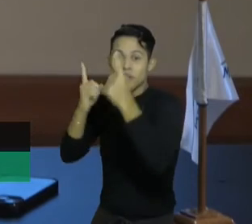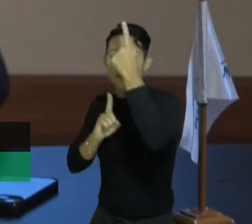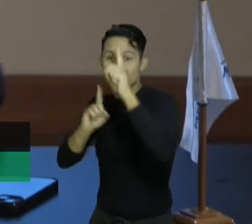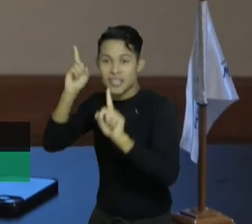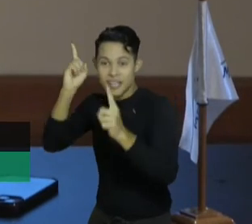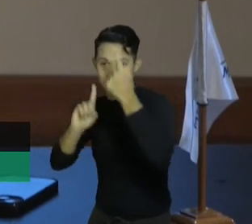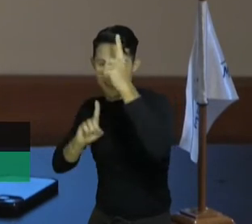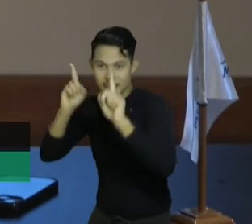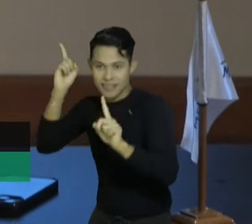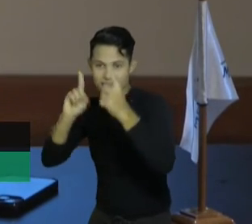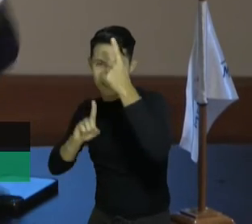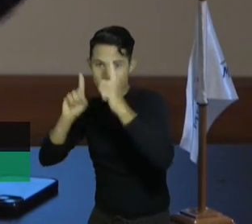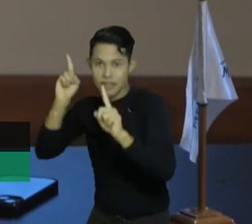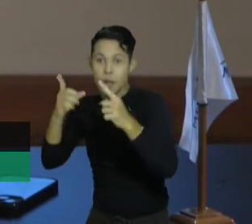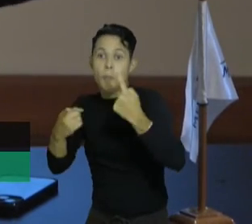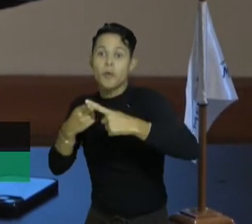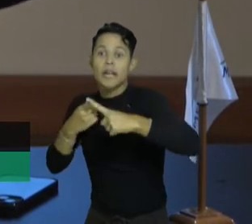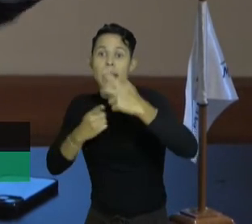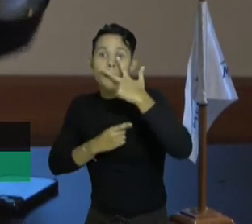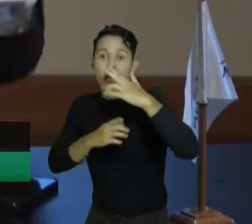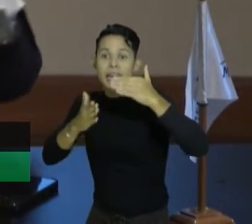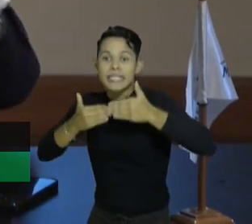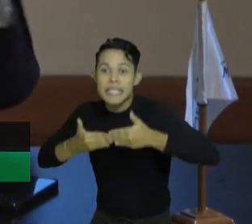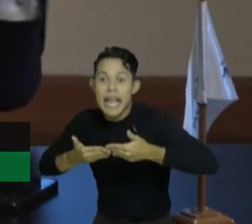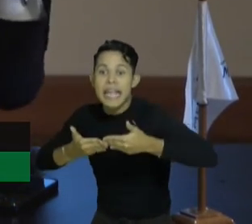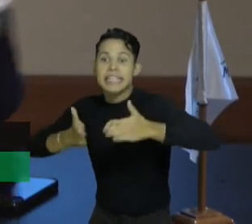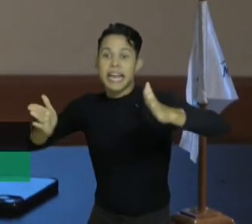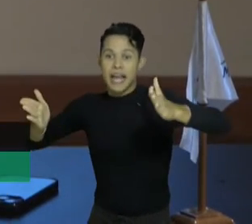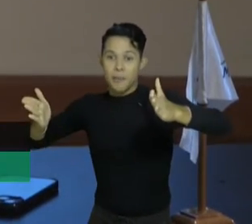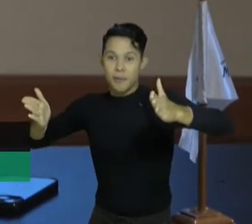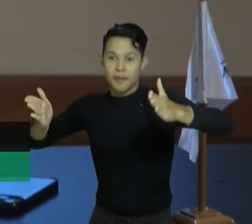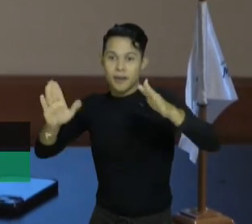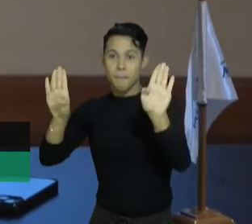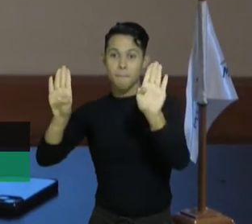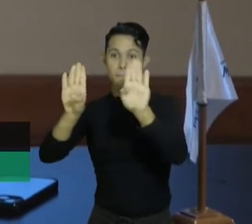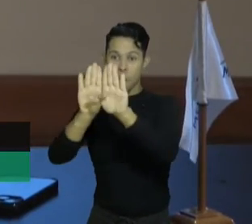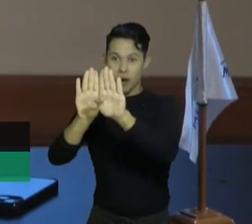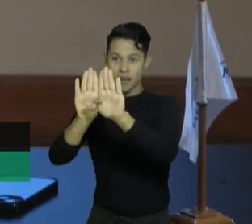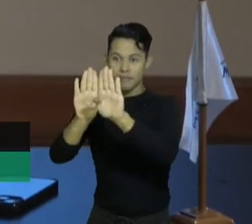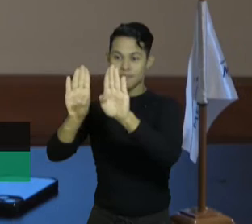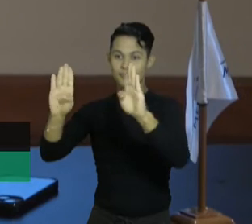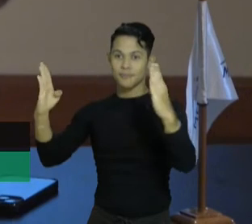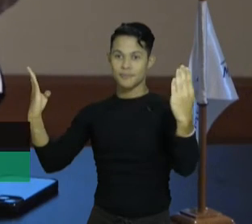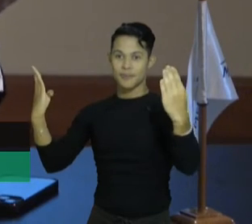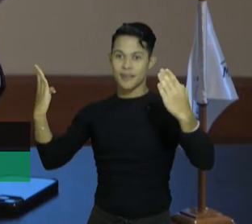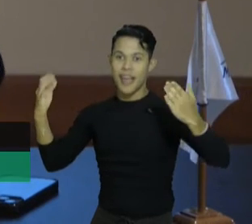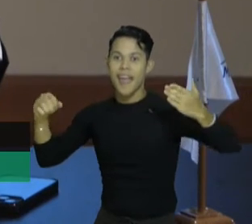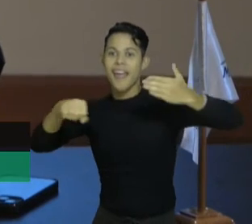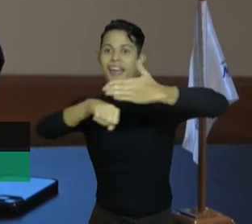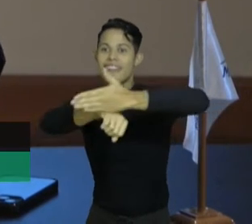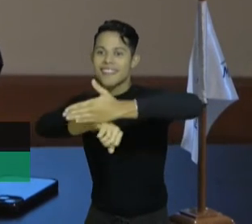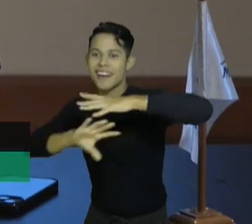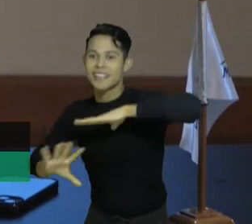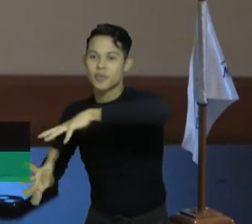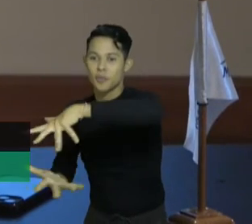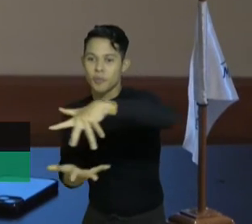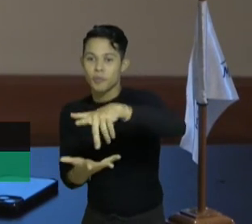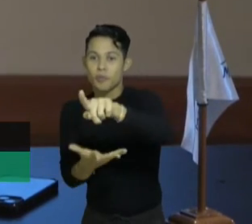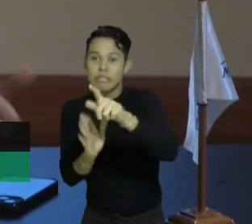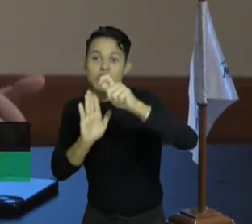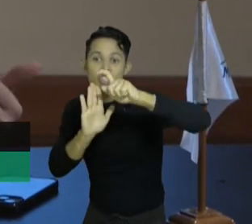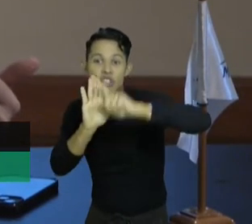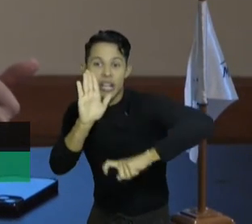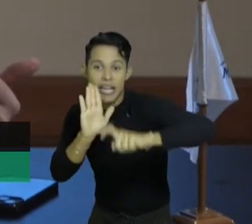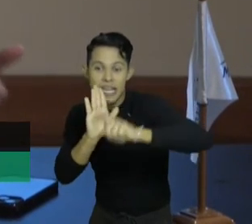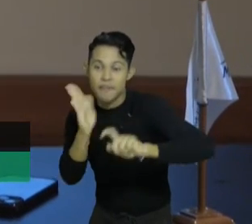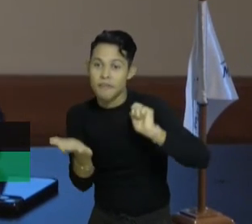tornou uma espécie de porta de entrada pro mundo porque via quando você exporta via Chile você não paga tarifa em nenhum lugar do mundo o Chile